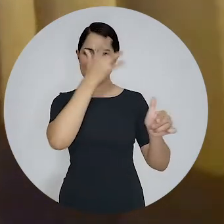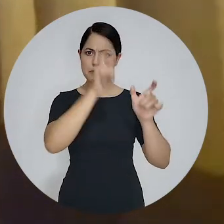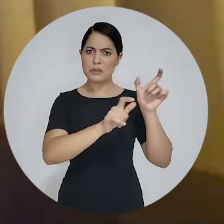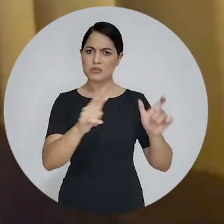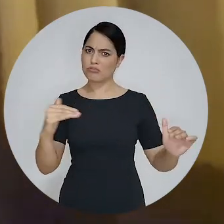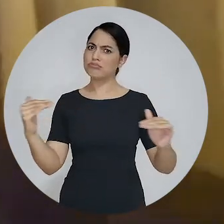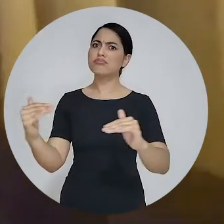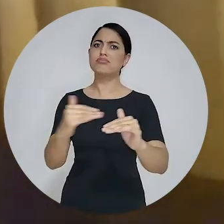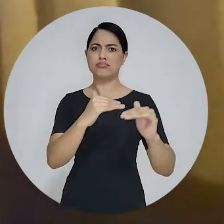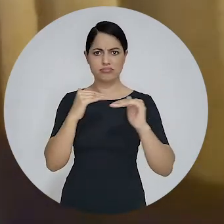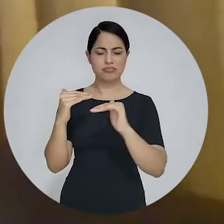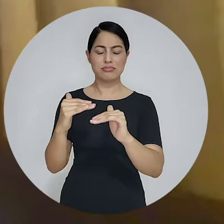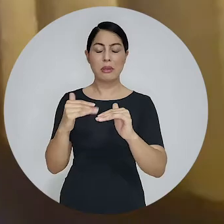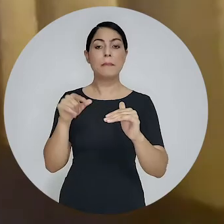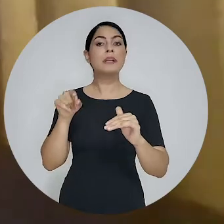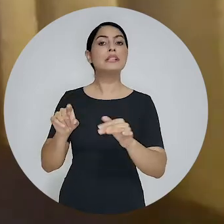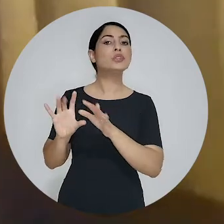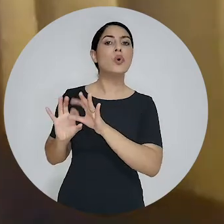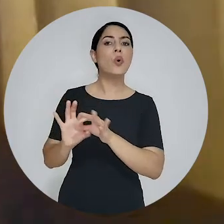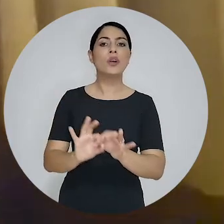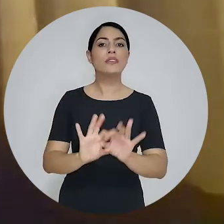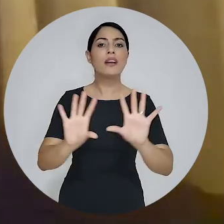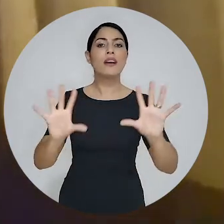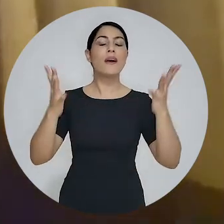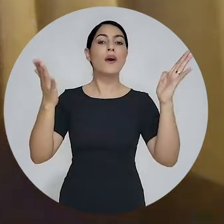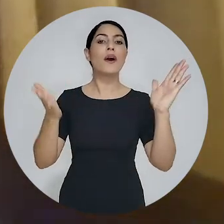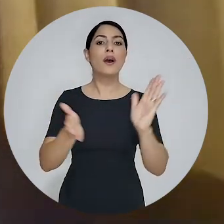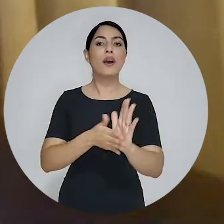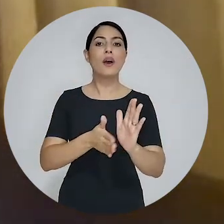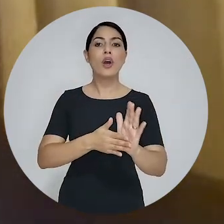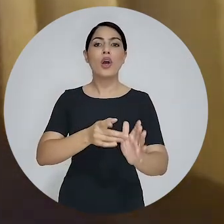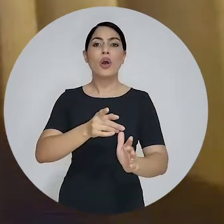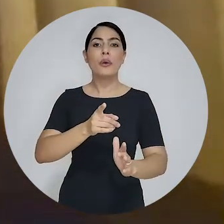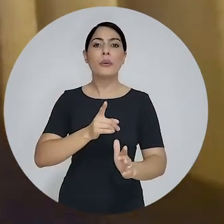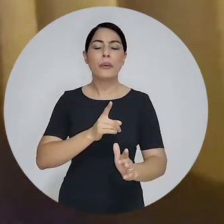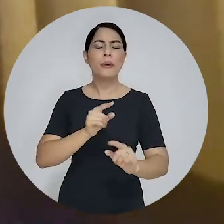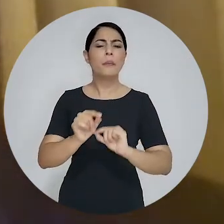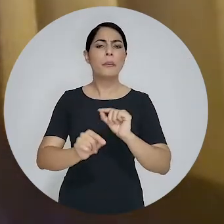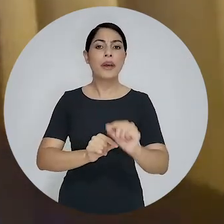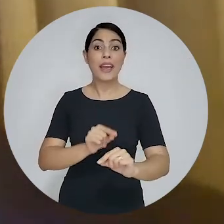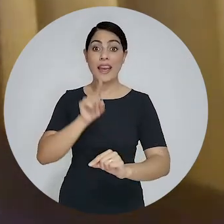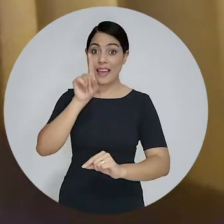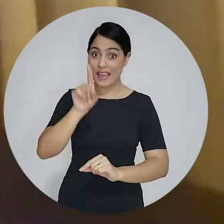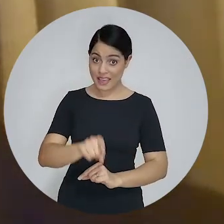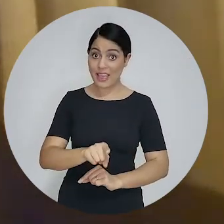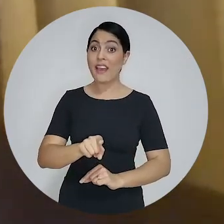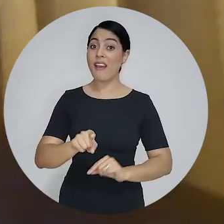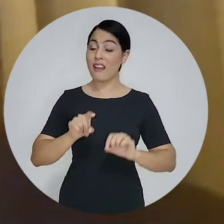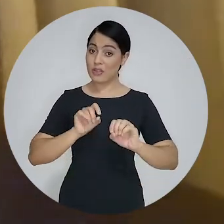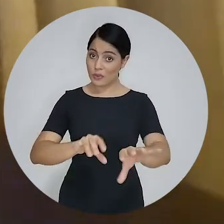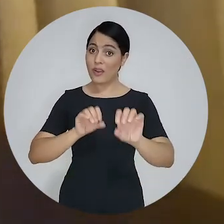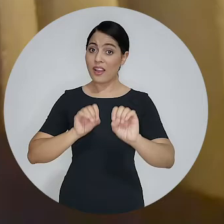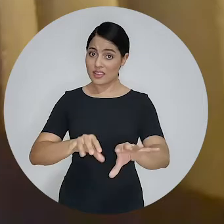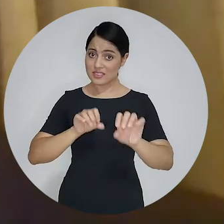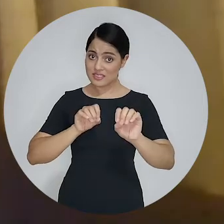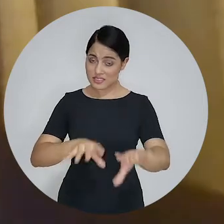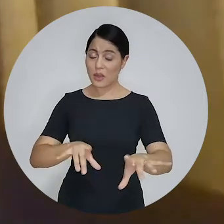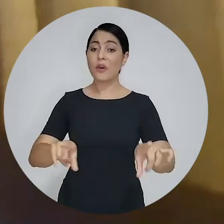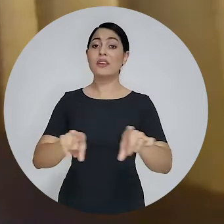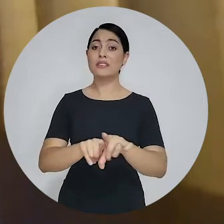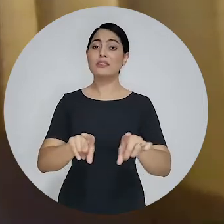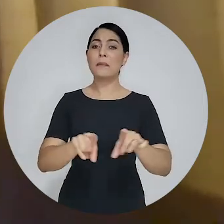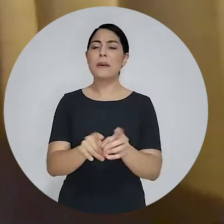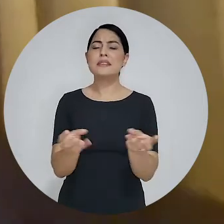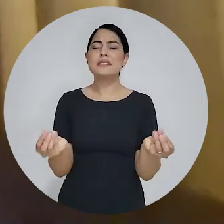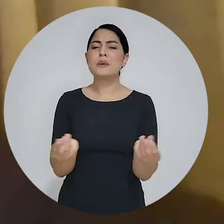demais pessoas. A proposta de comemoração da data, na verdade, é promover a educação, a sensibilização,